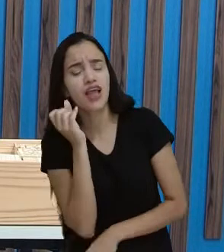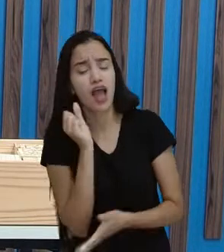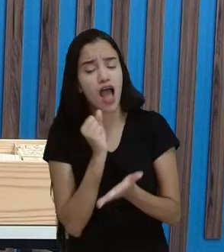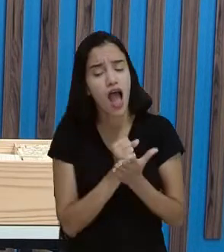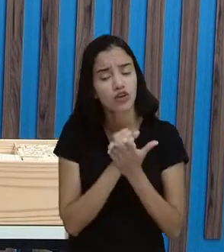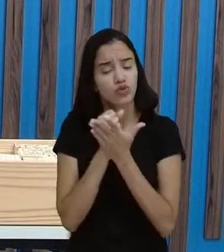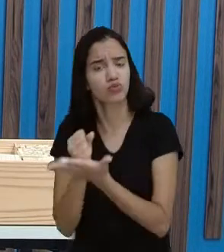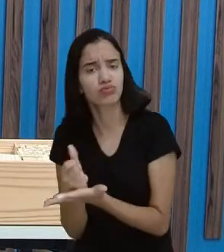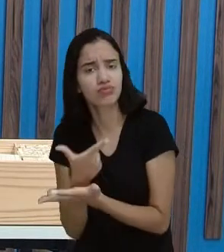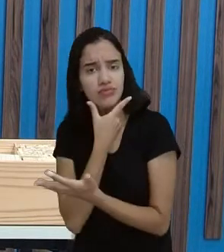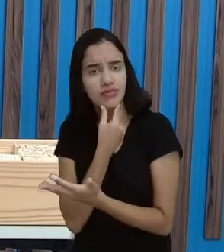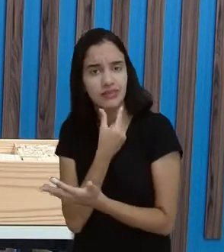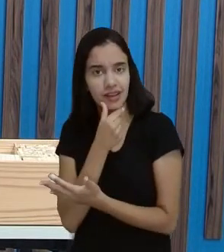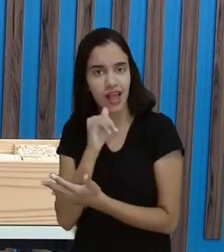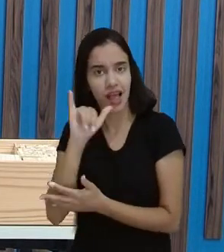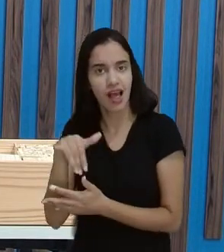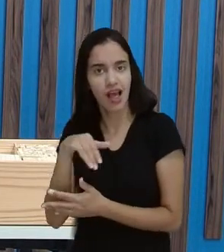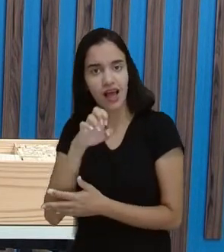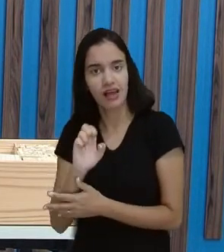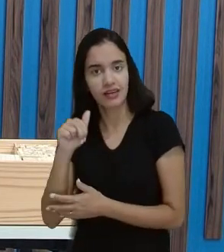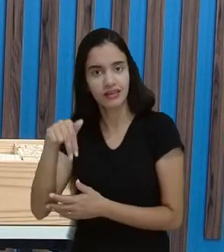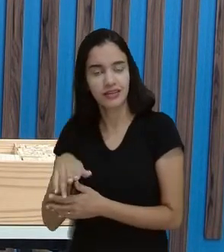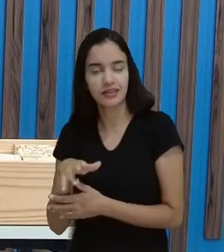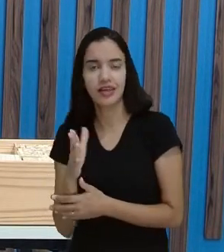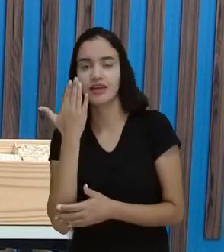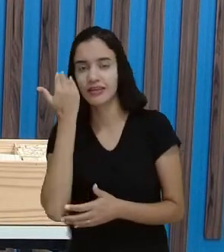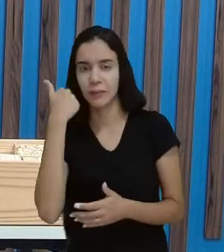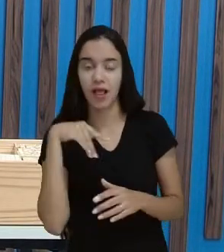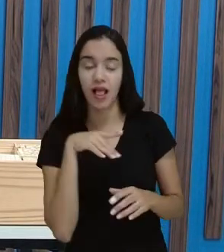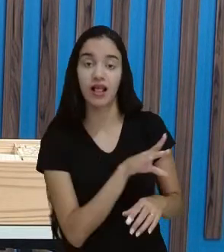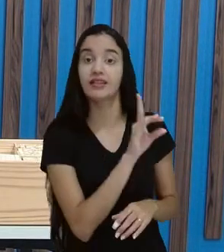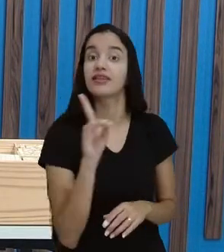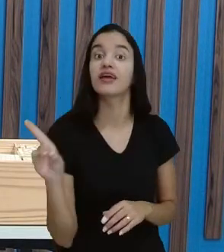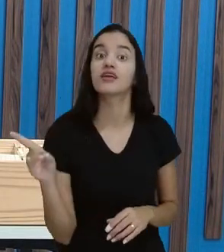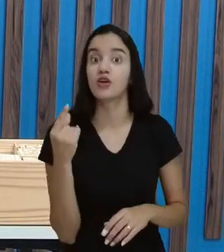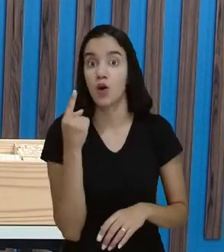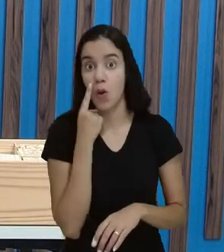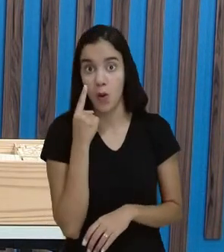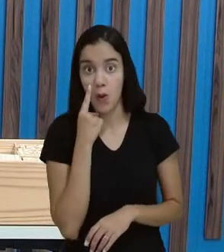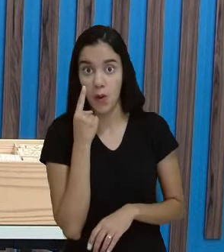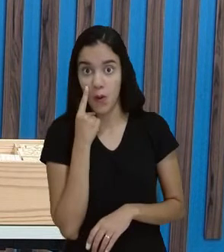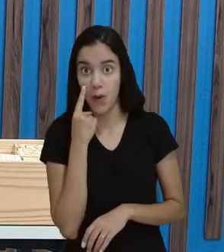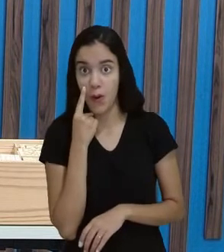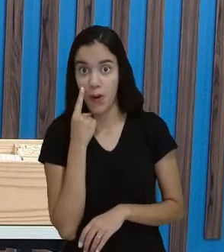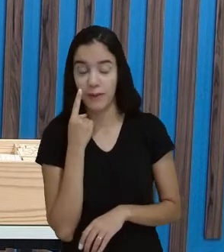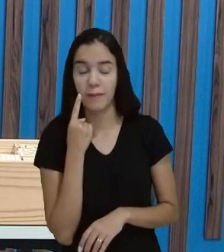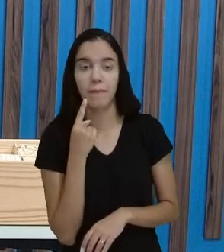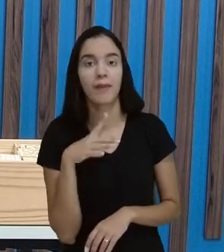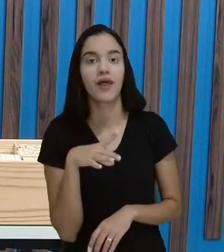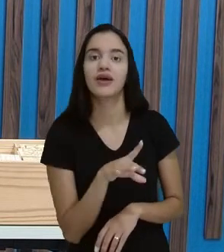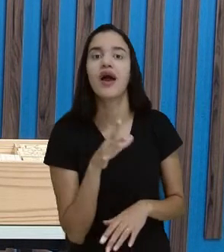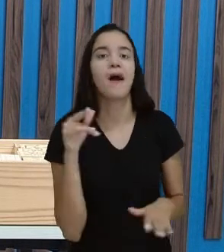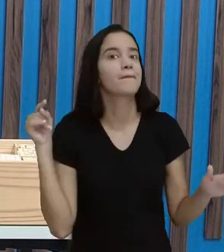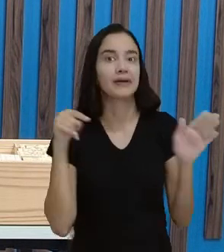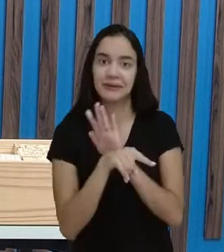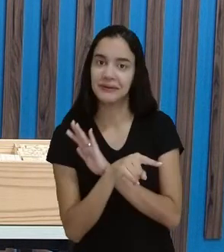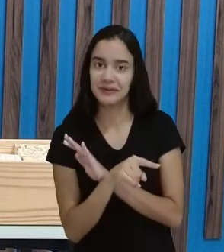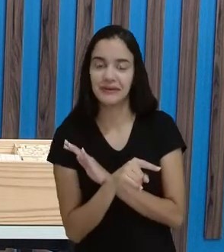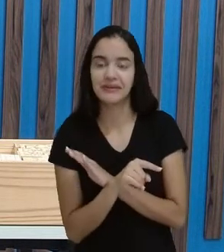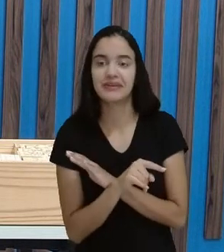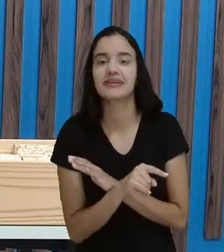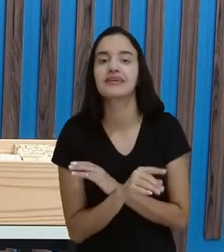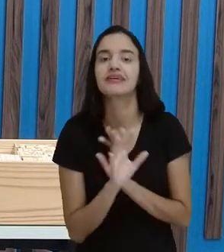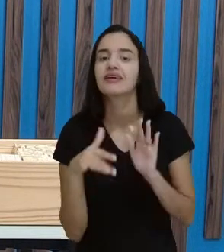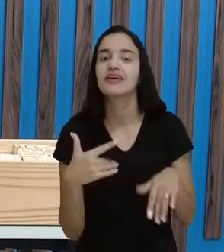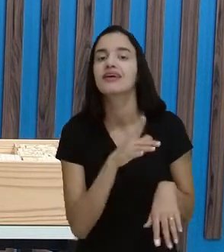ajudar Jean a saber qual é a data em que ele, olha lá a data. Olha lá a pergunta. Em